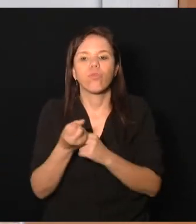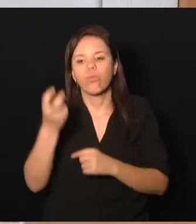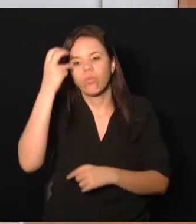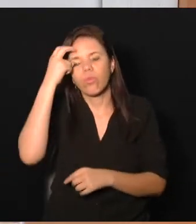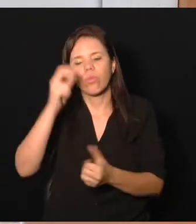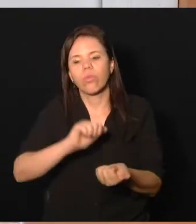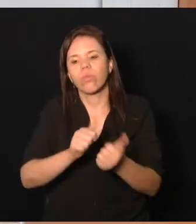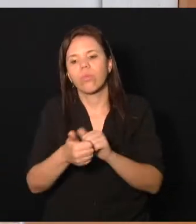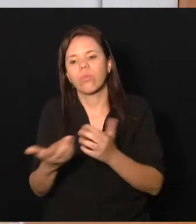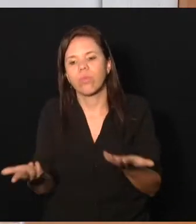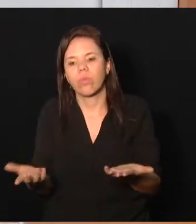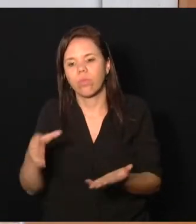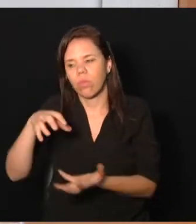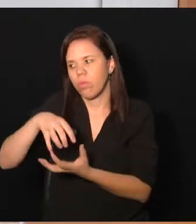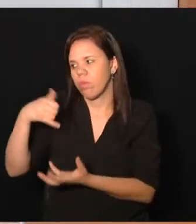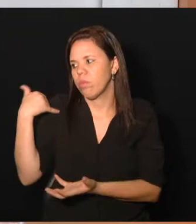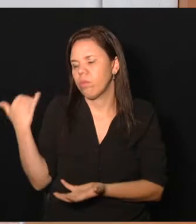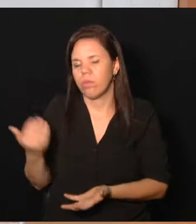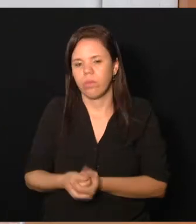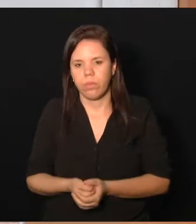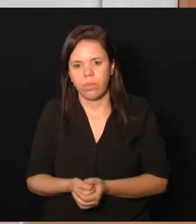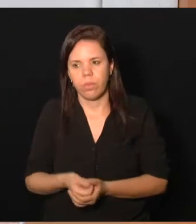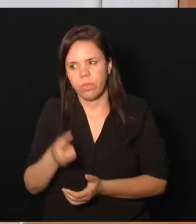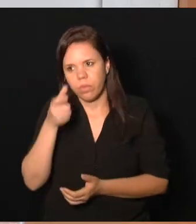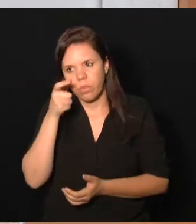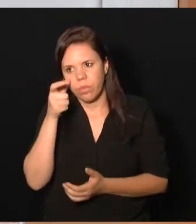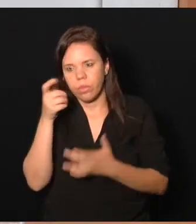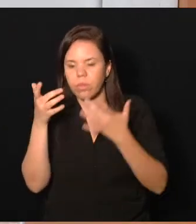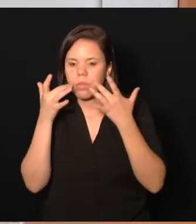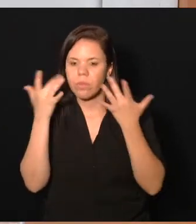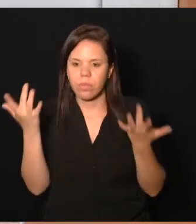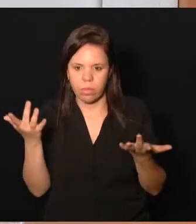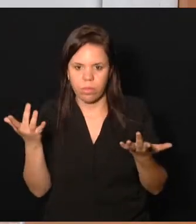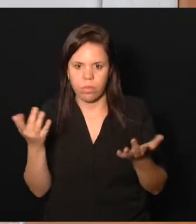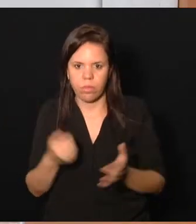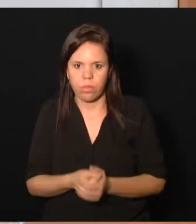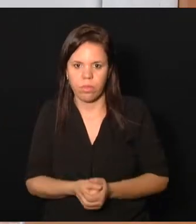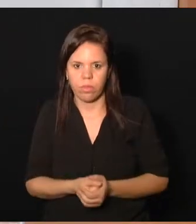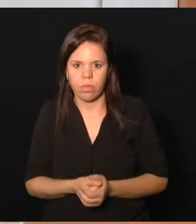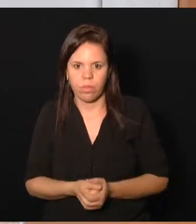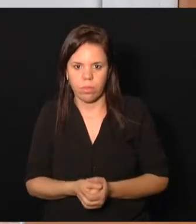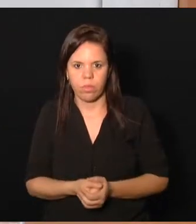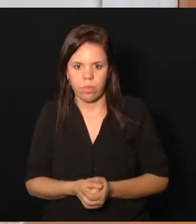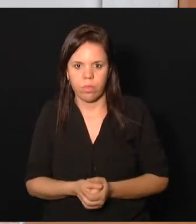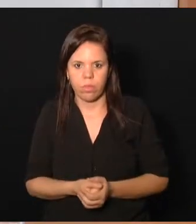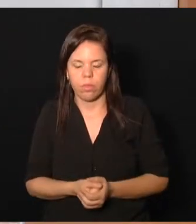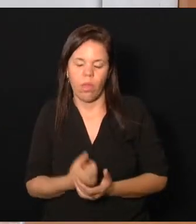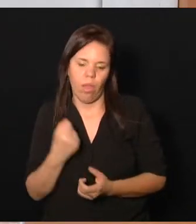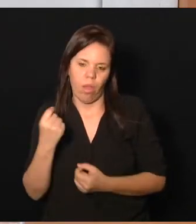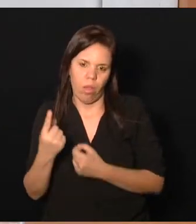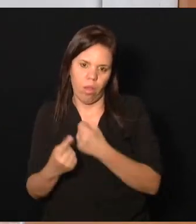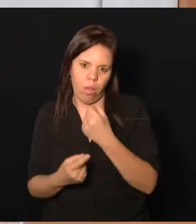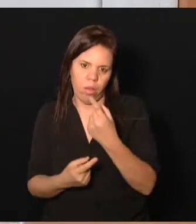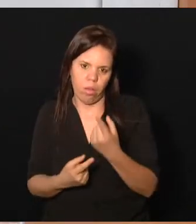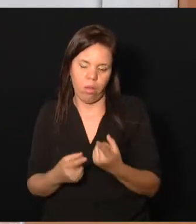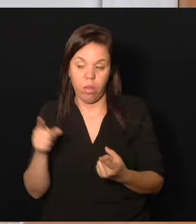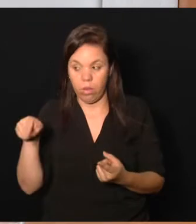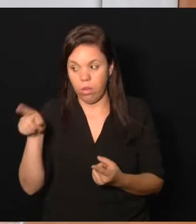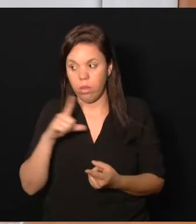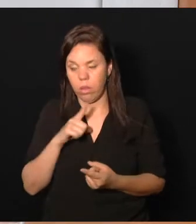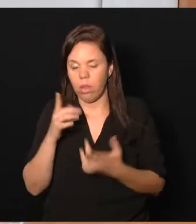lazer. O idoso, para assistir um teatro, salvo honrosas exceções, que nós temos o Castro